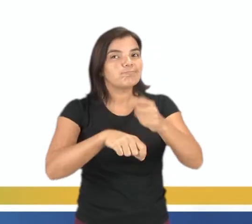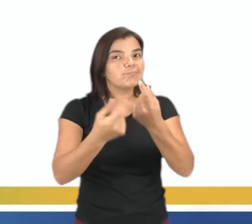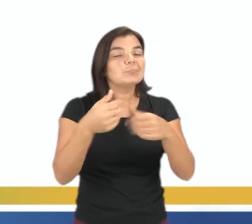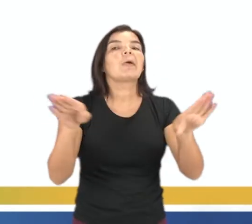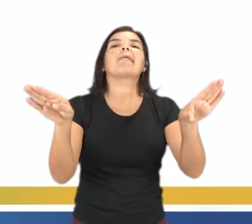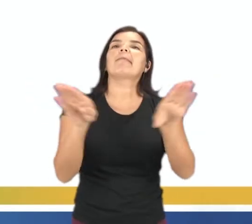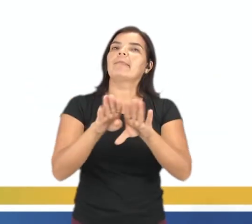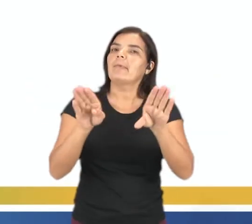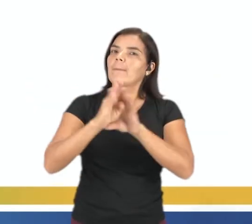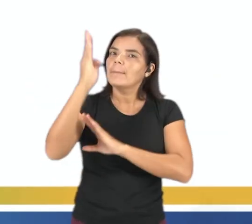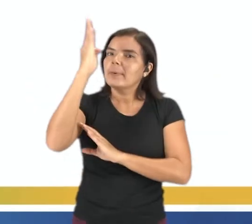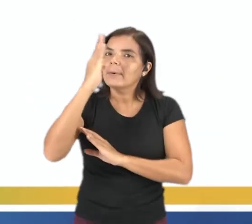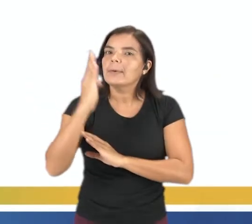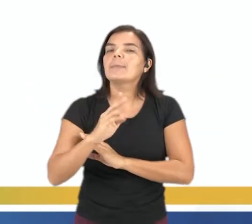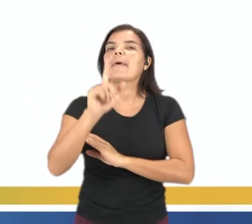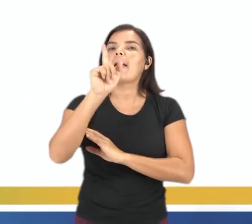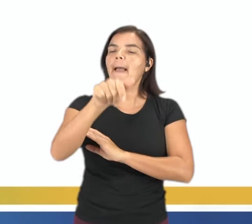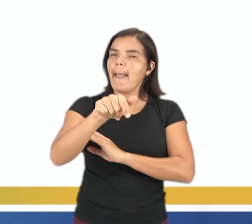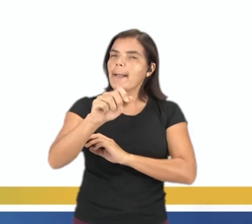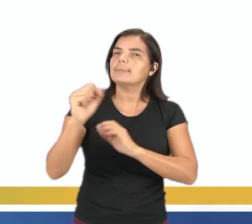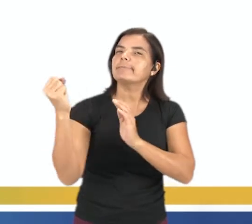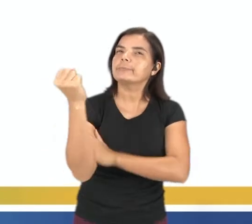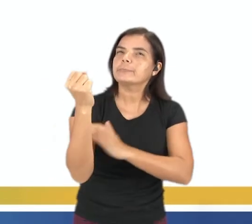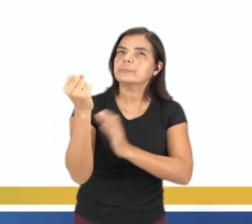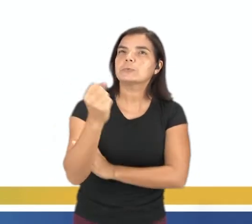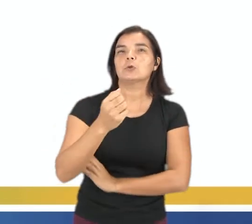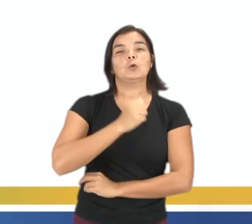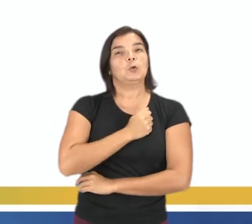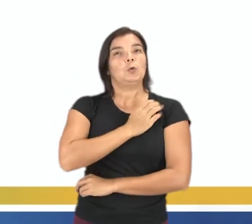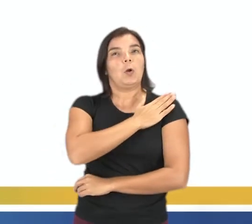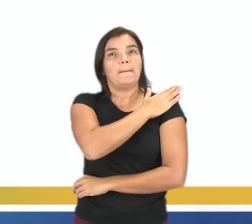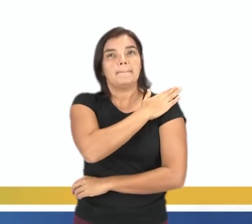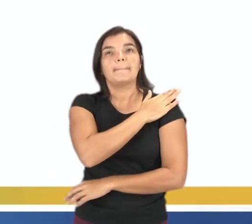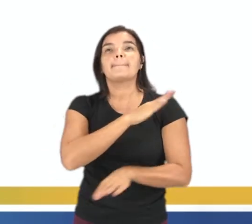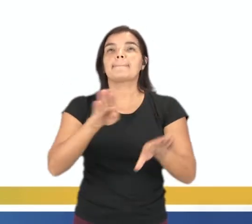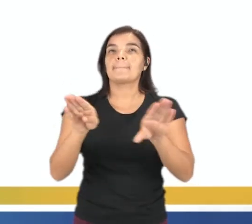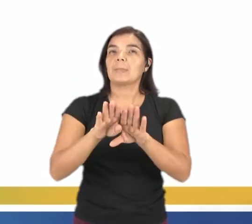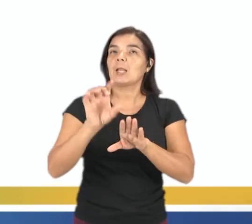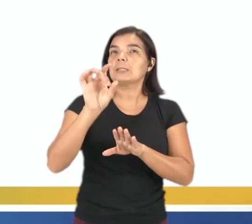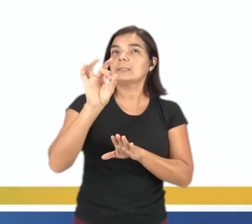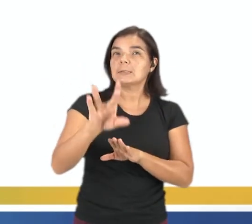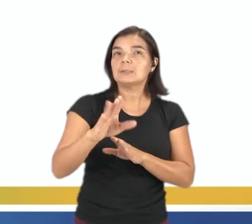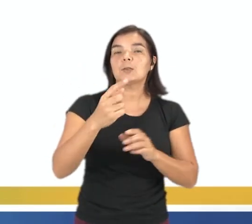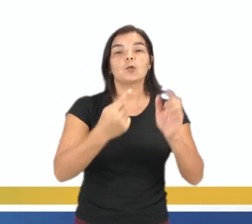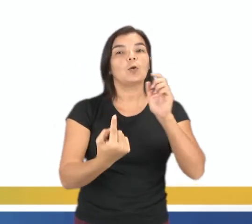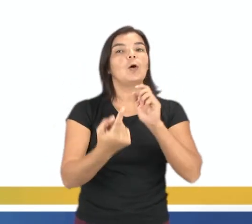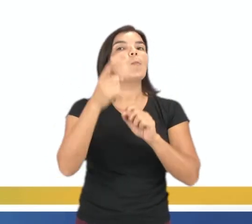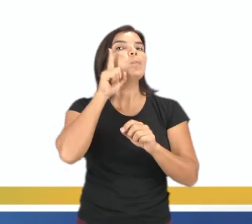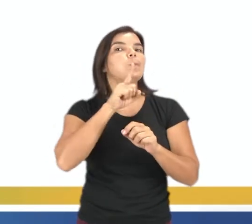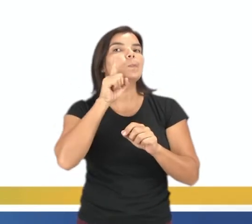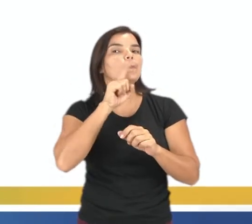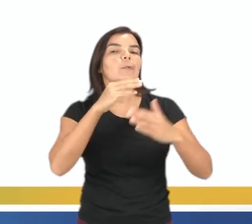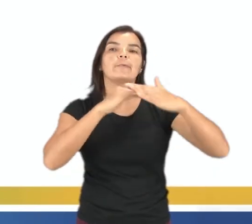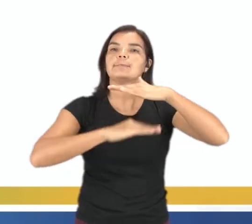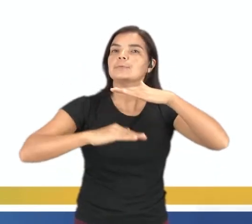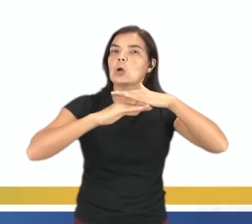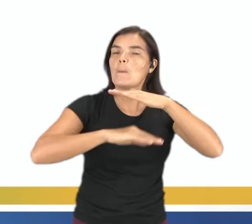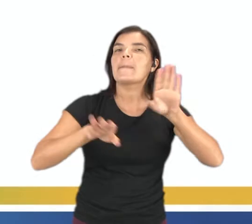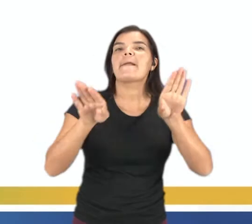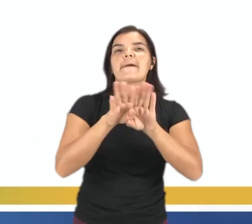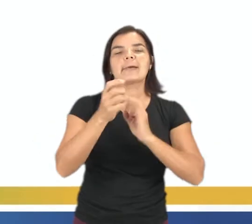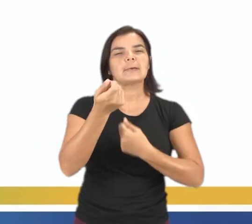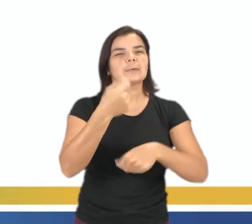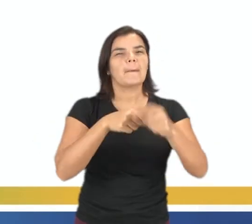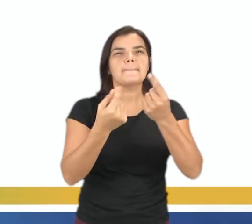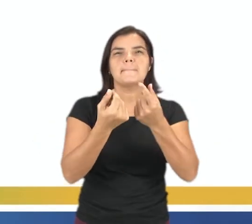ele também é uma potência militar na América Latina, apenas atrás dos Estados Unidos, que tem um orçamento